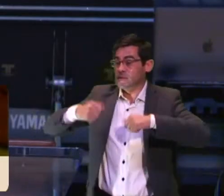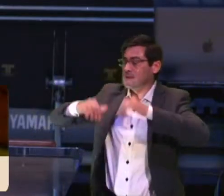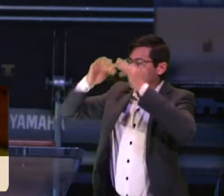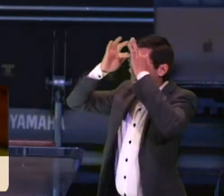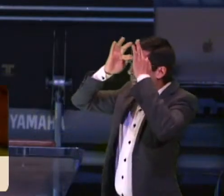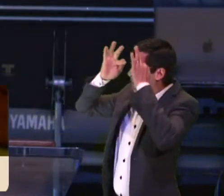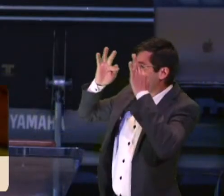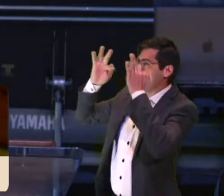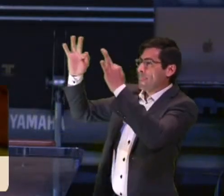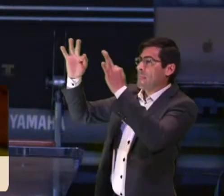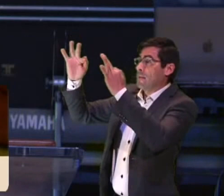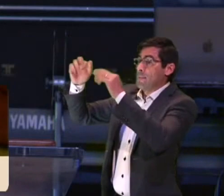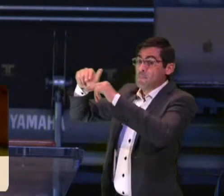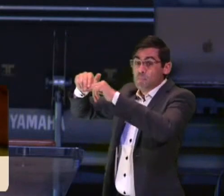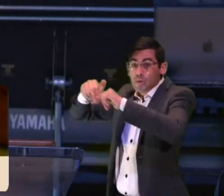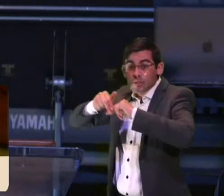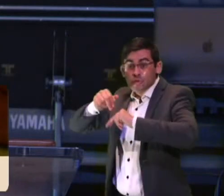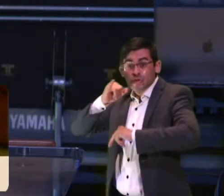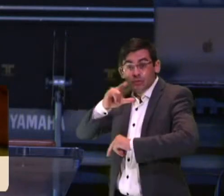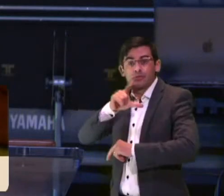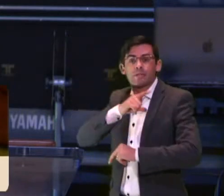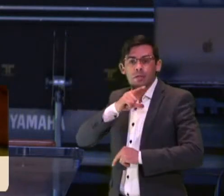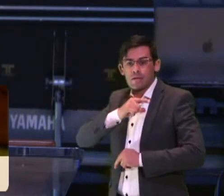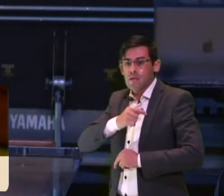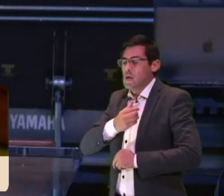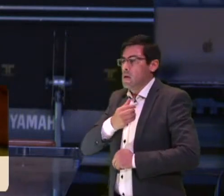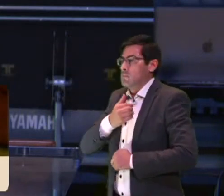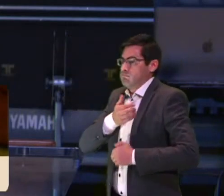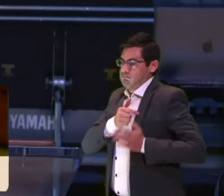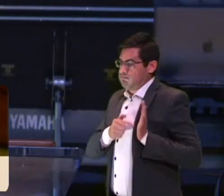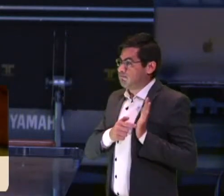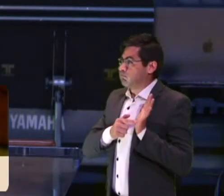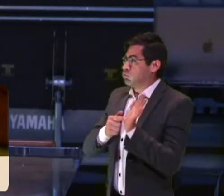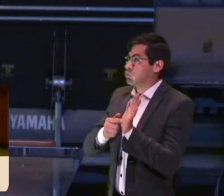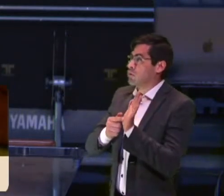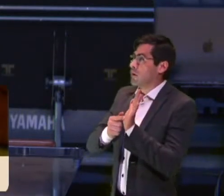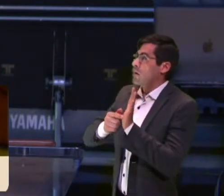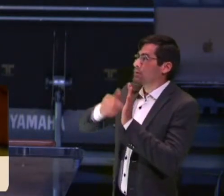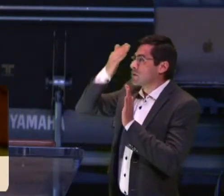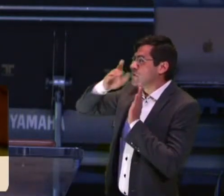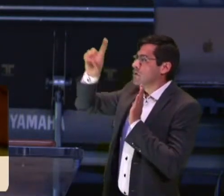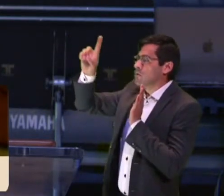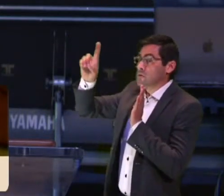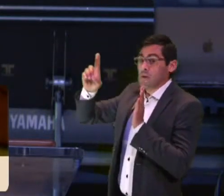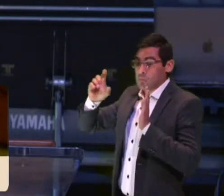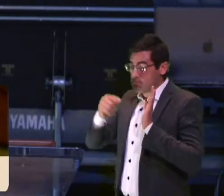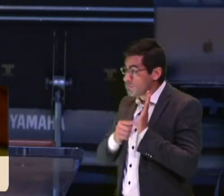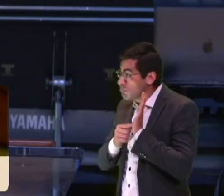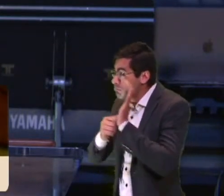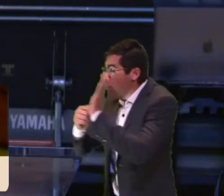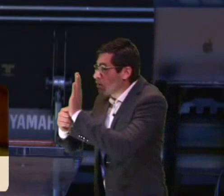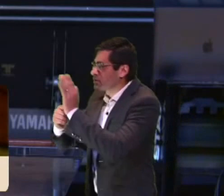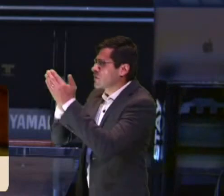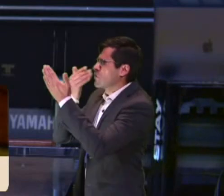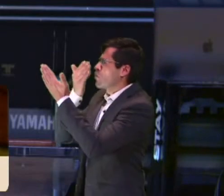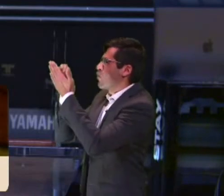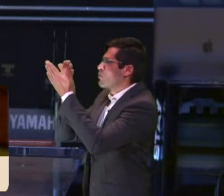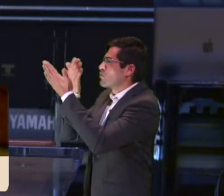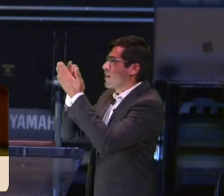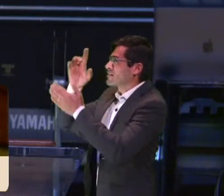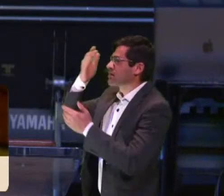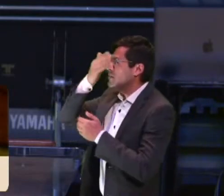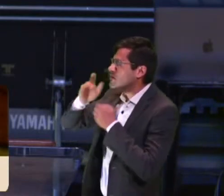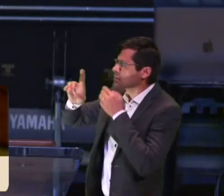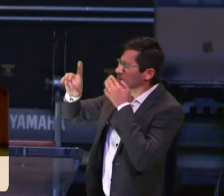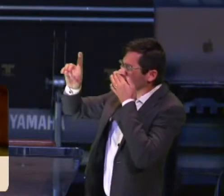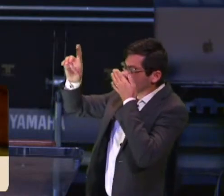se tem algo para resolver hoje, é o dia que Ele está dizendo: põe em ordem a sua vida. Se existe algo para ser deixado de lado,